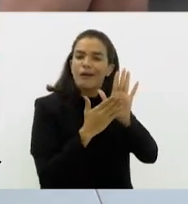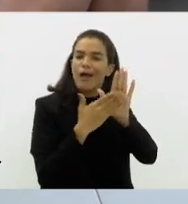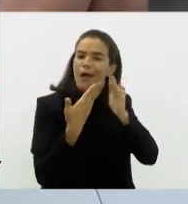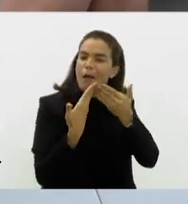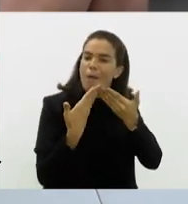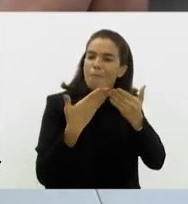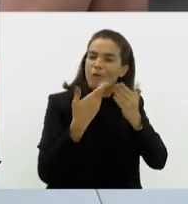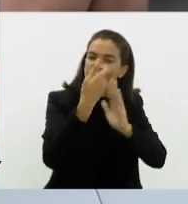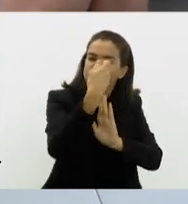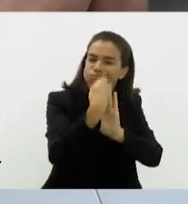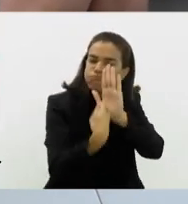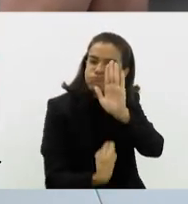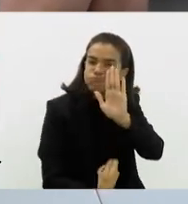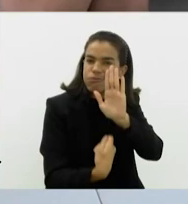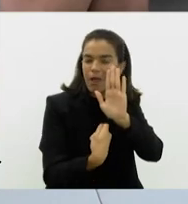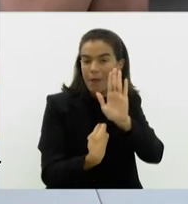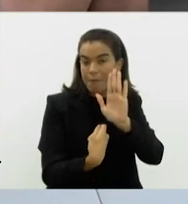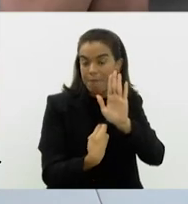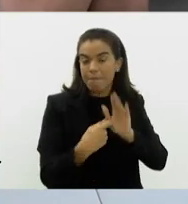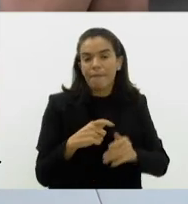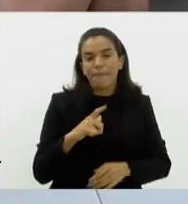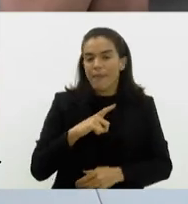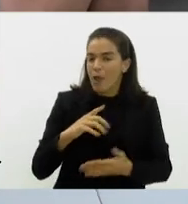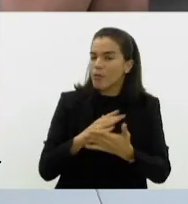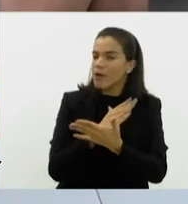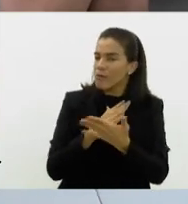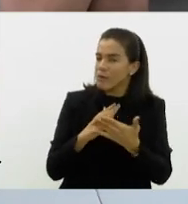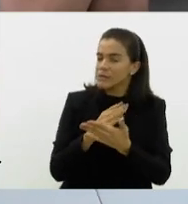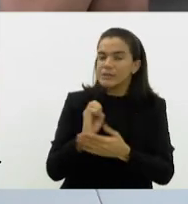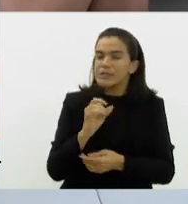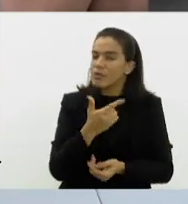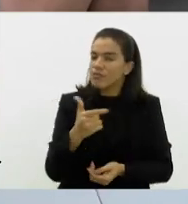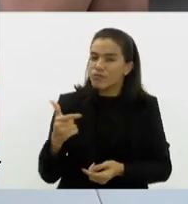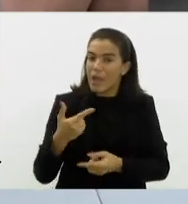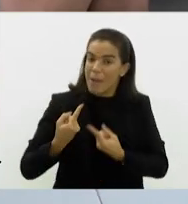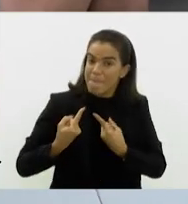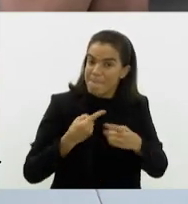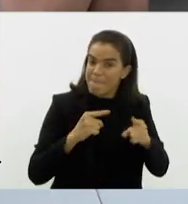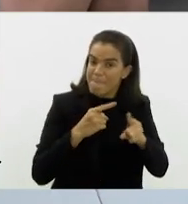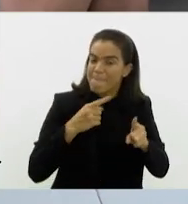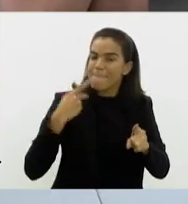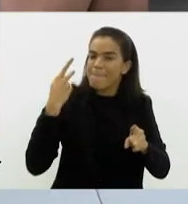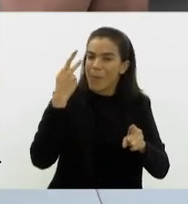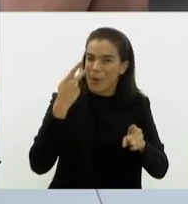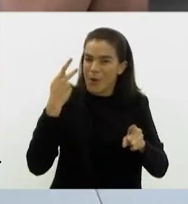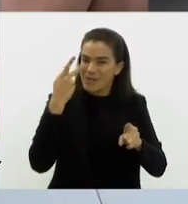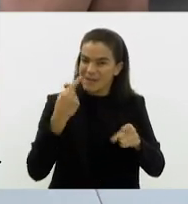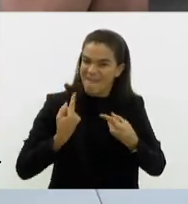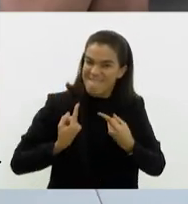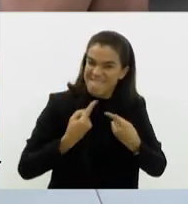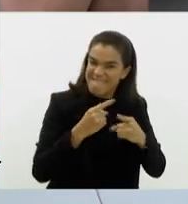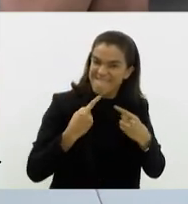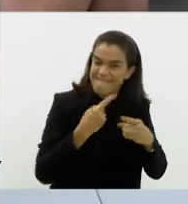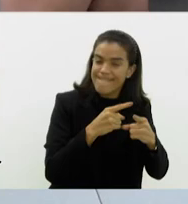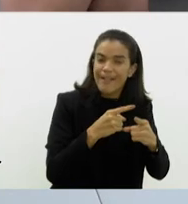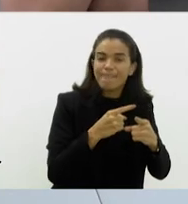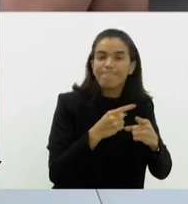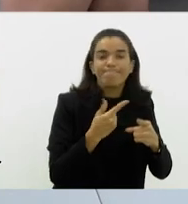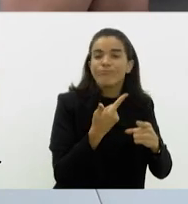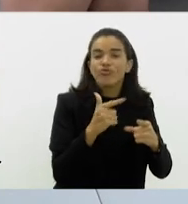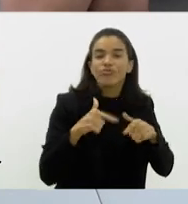mais fundamentada. Eu acho que tem coisas que, se não for provocada politicamente, acabam